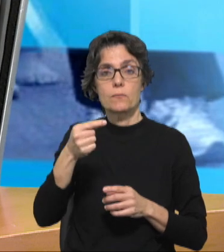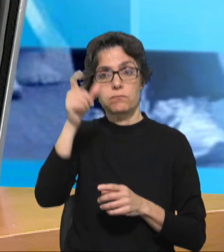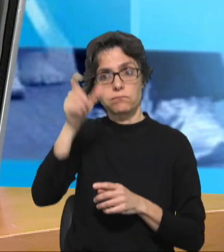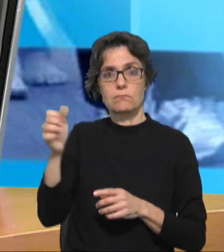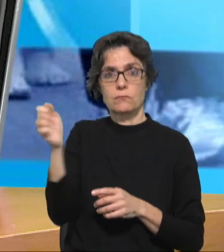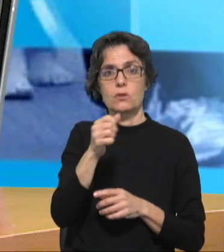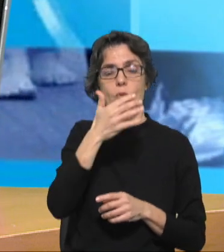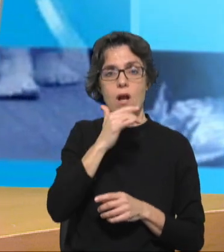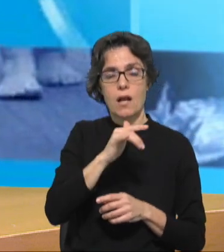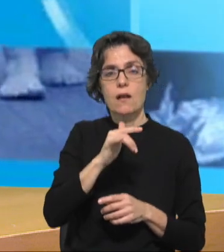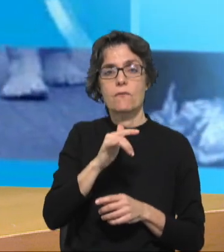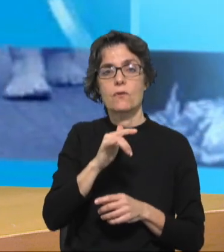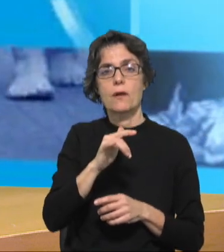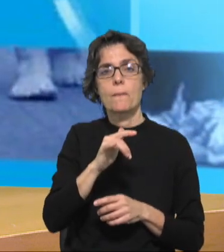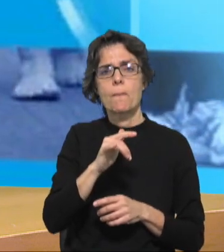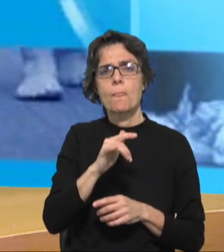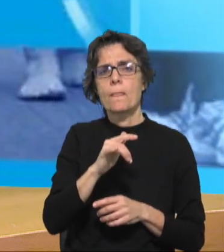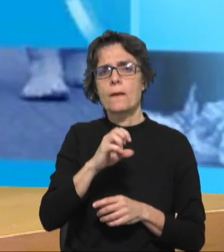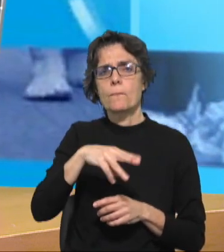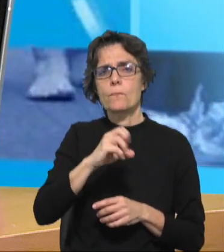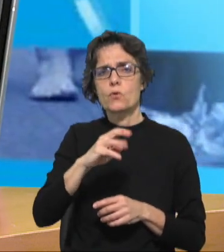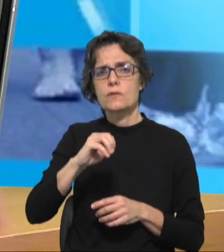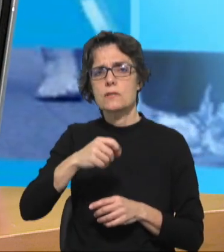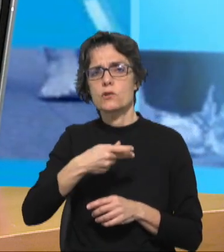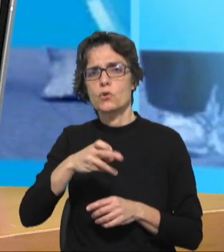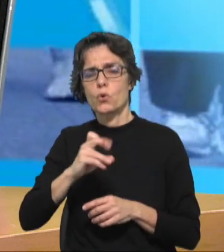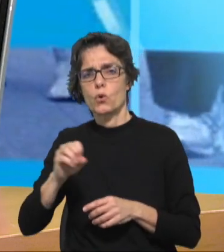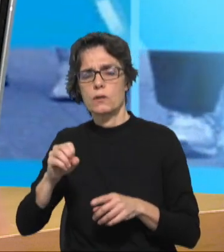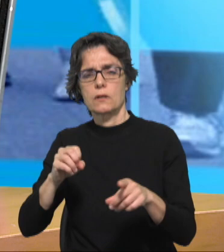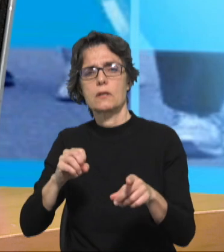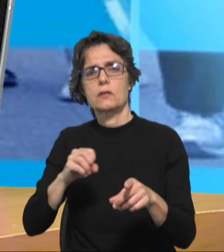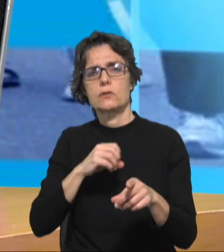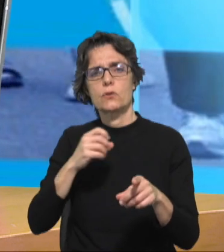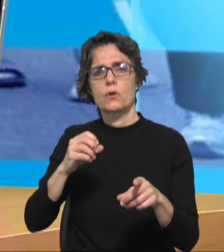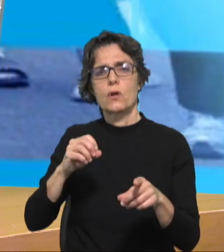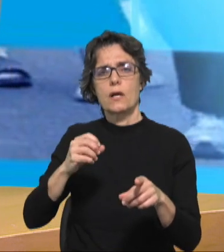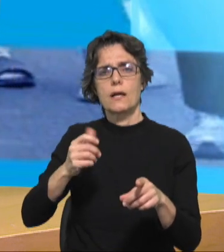Éborense, Monsenhor José Filipe Mendeiros, que assumiu o jornal durante 45 anos.